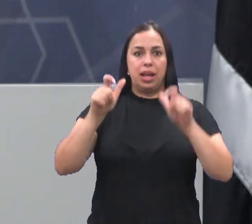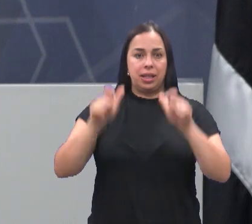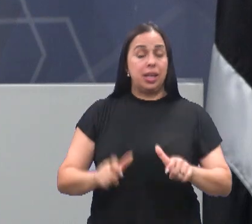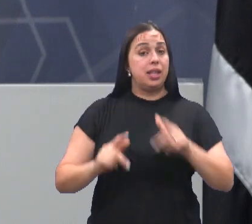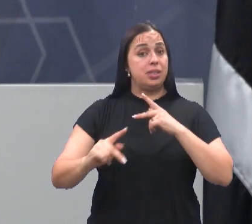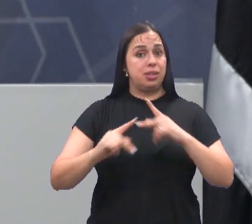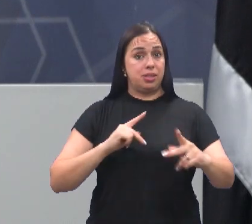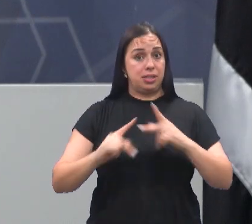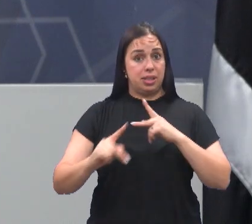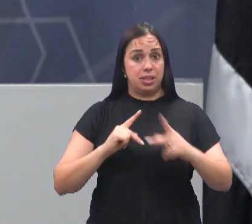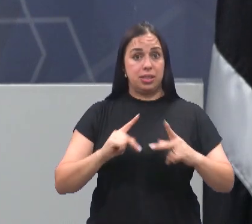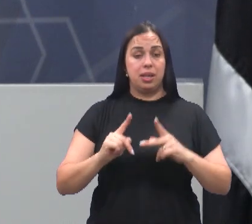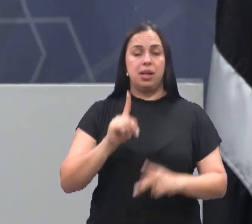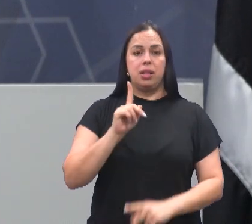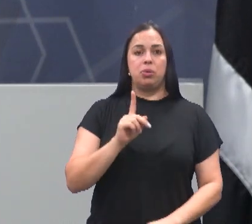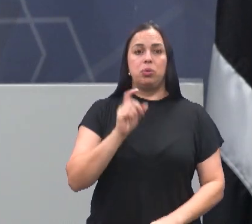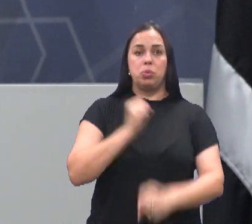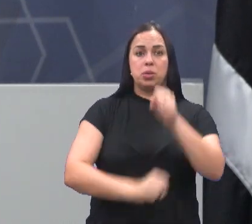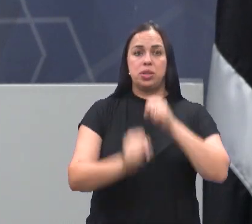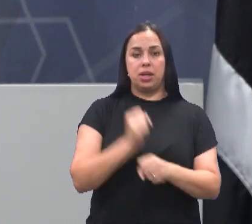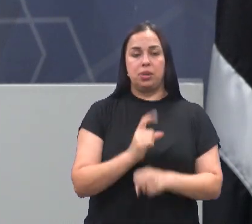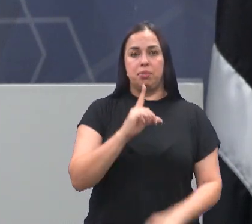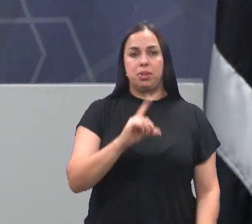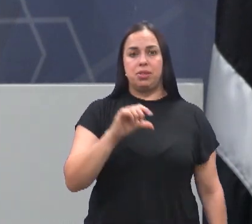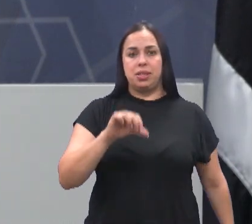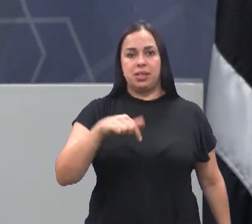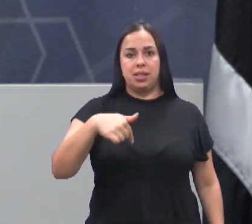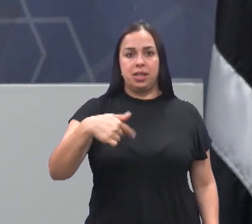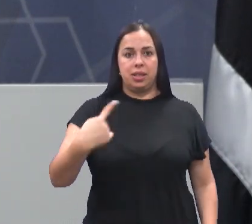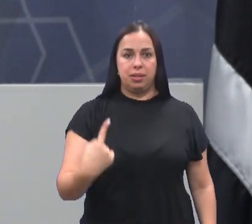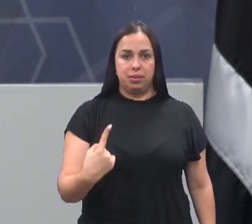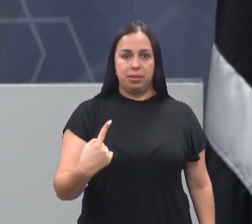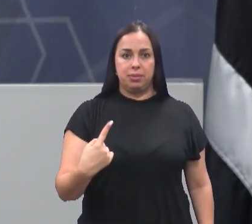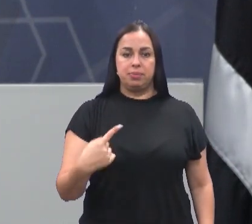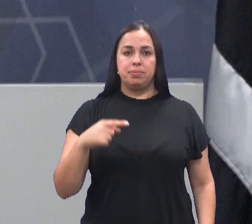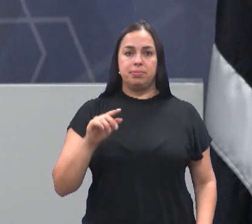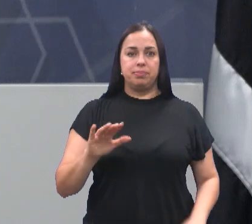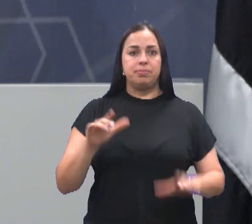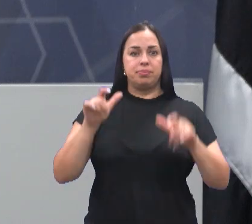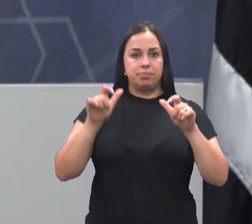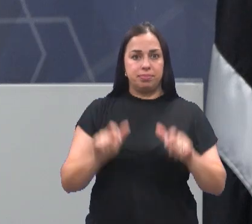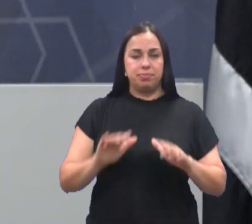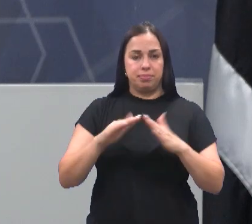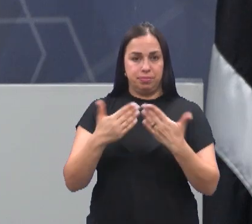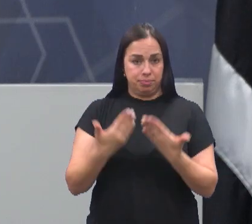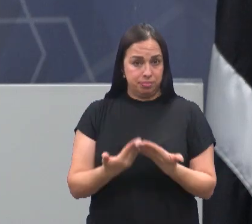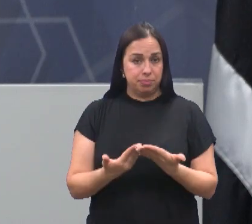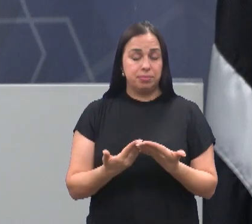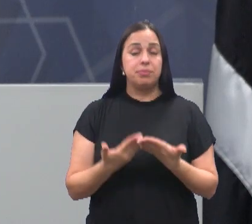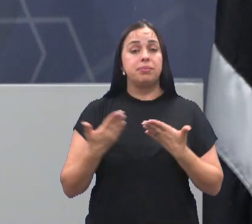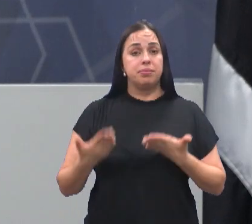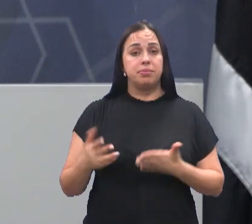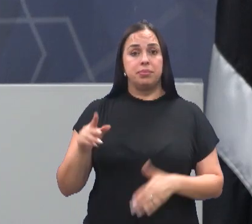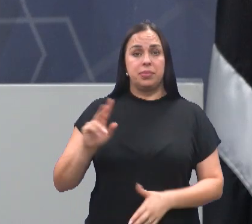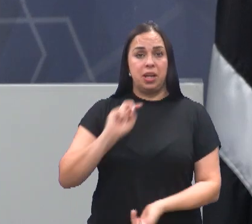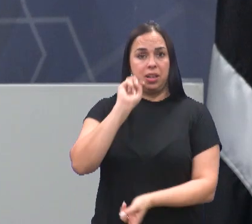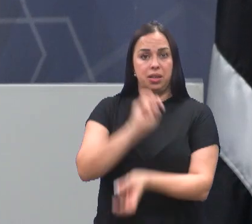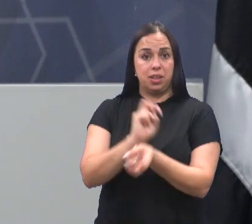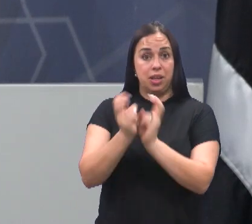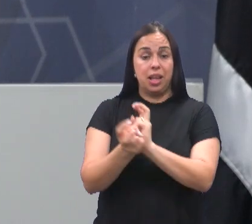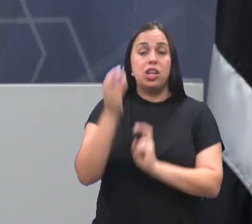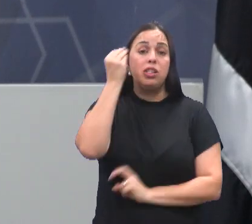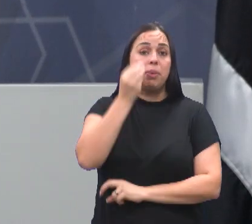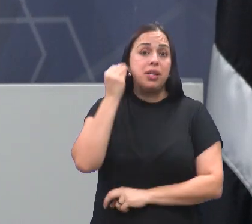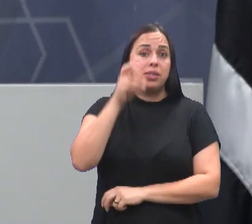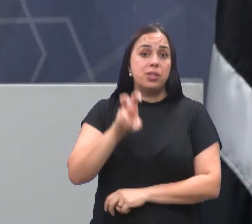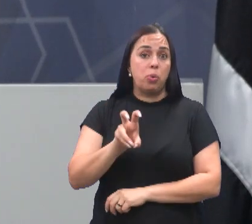dos Campos, em 1971, a Academia Besouro Mangangá. Mestre de capoeira há 50 anos na cidade